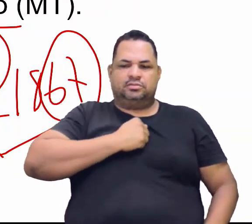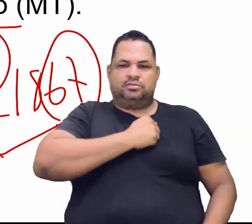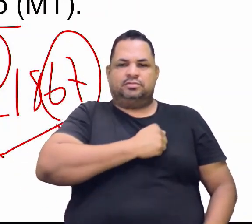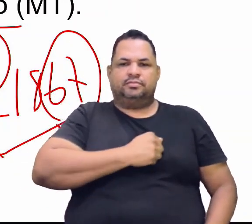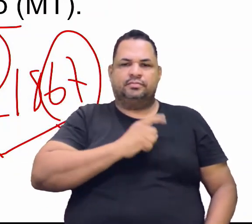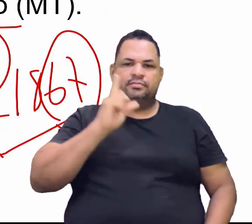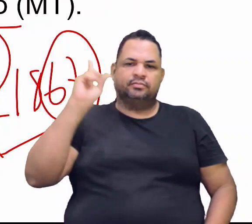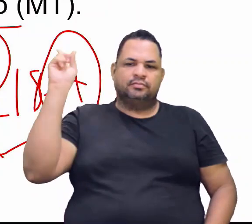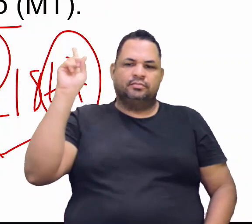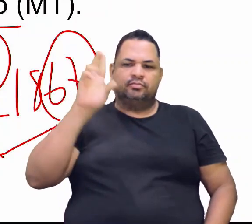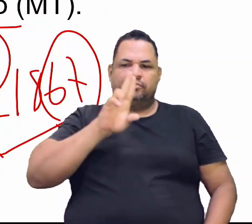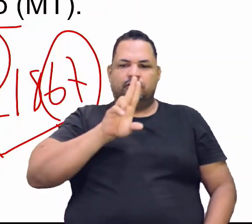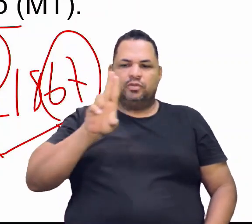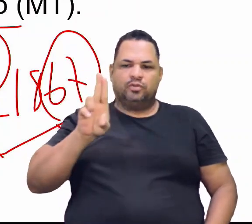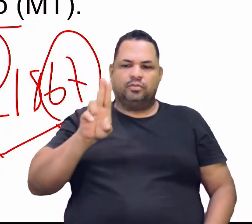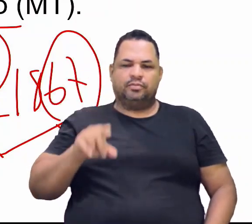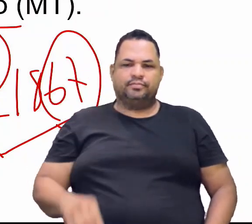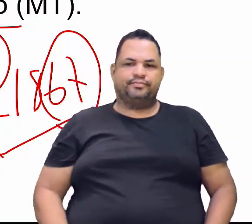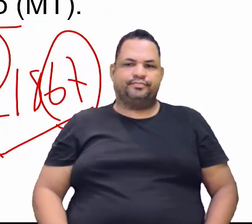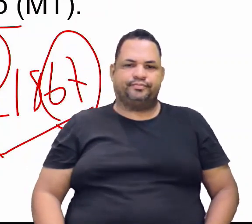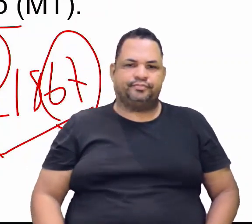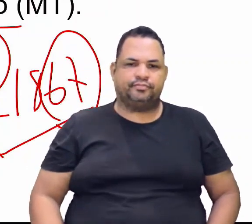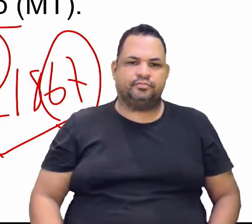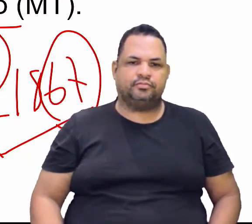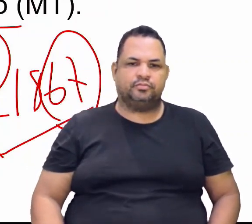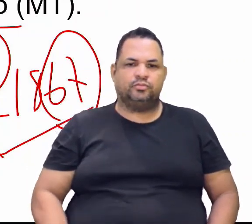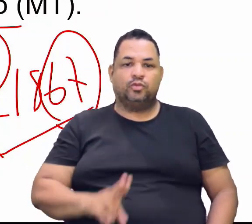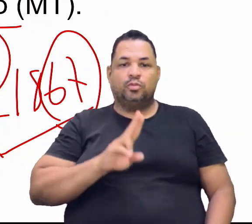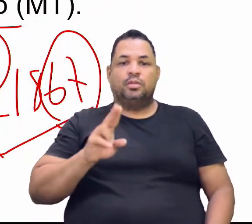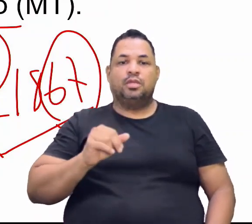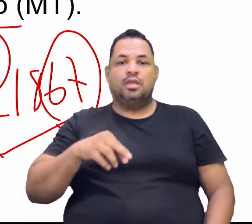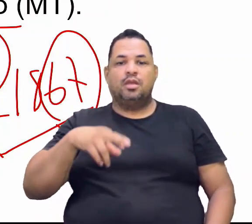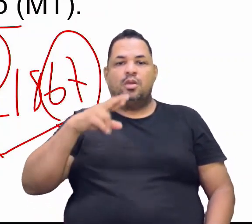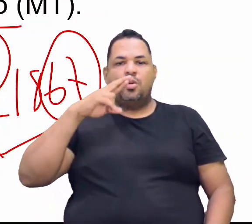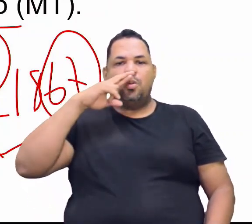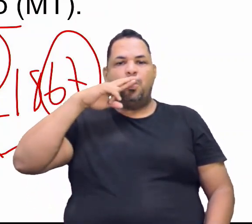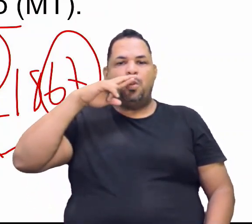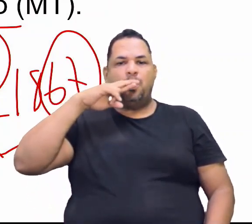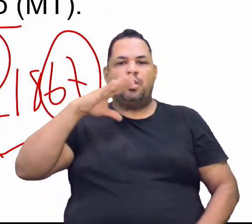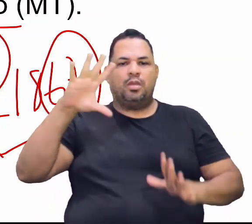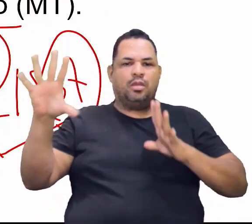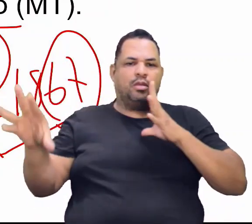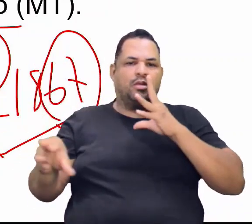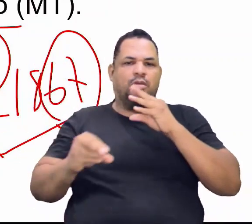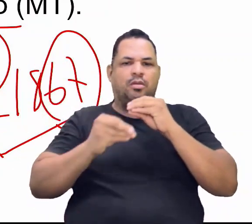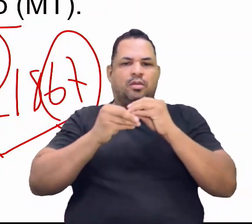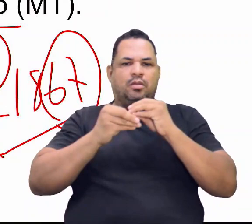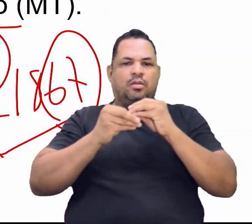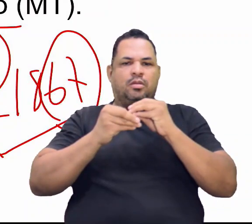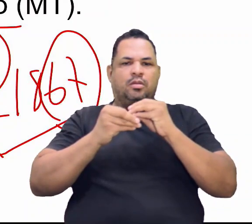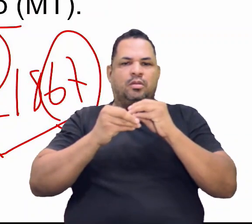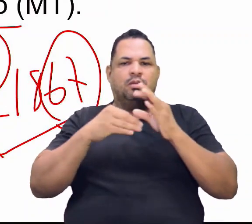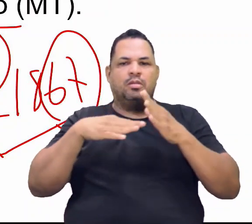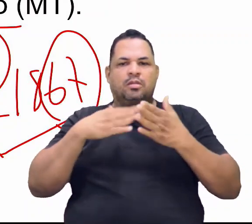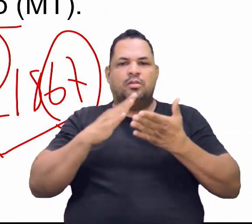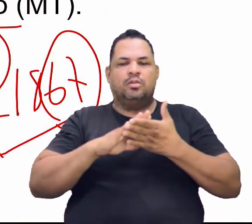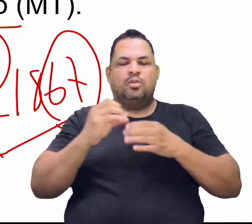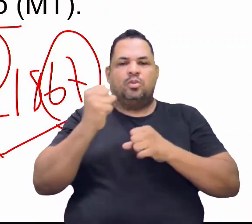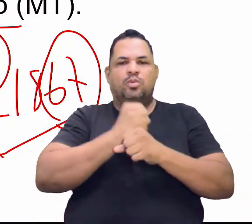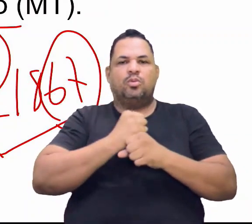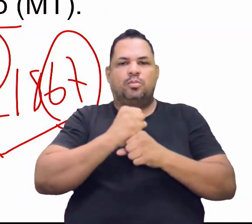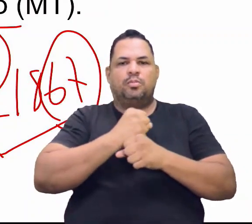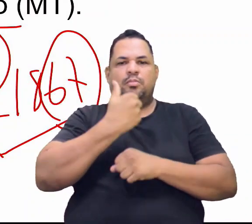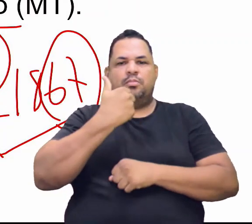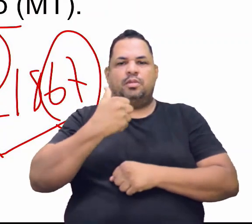ó, Cândido Mariano da Silva. O nome Rondon vai ser adicionado no nome dele no ano